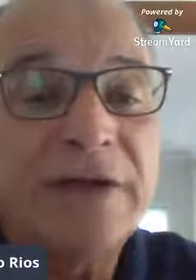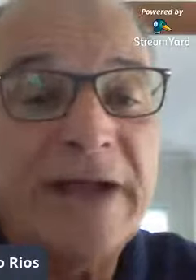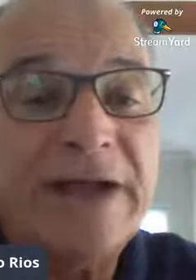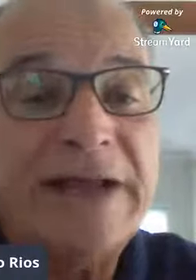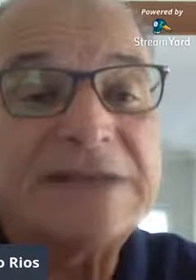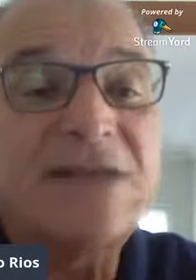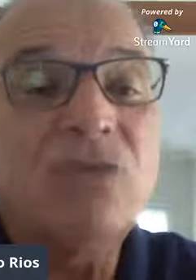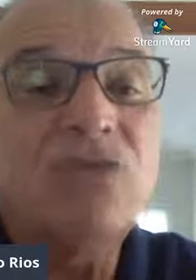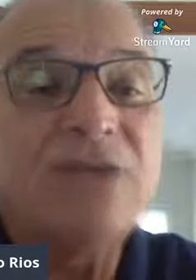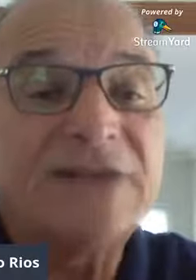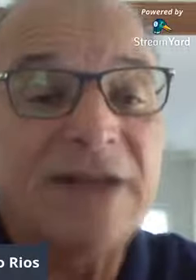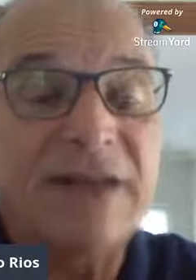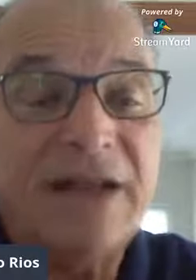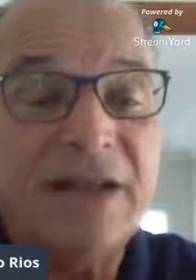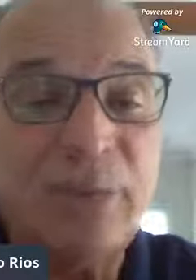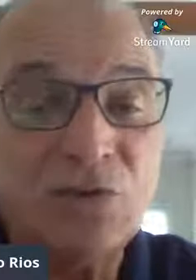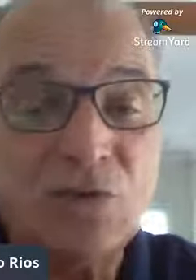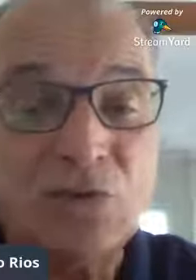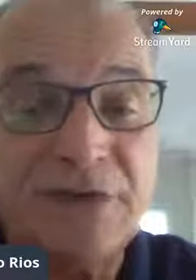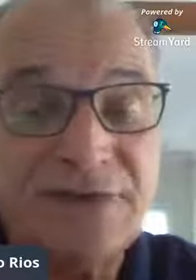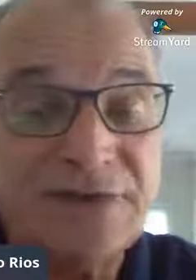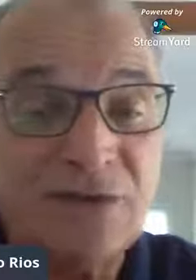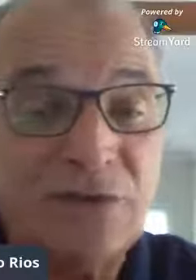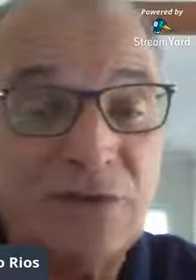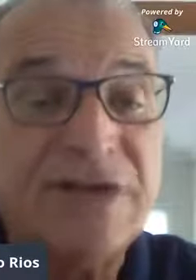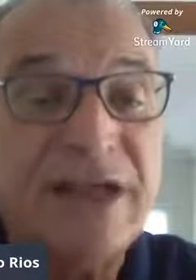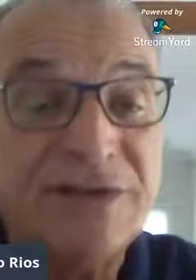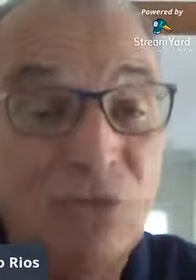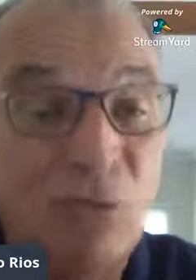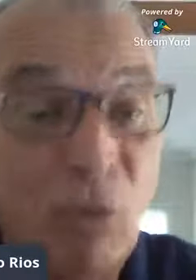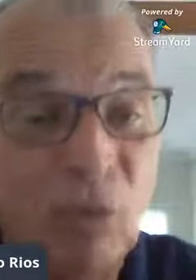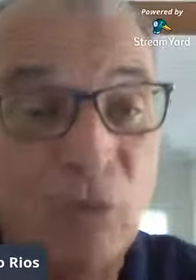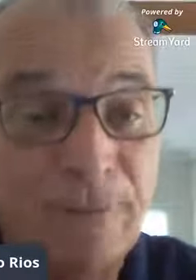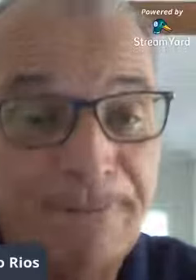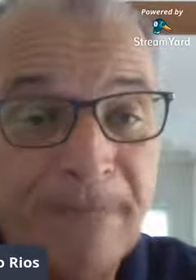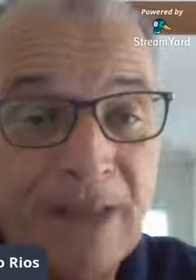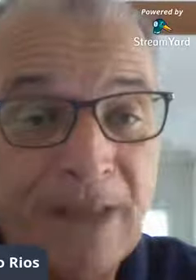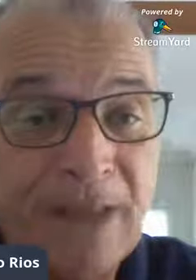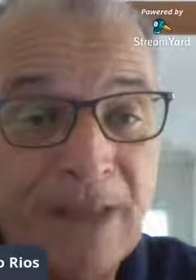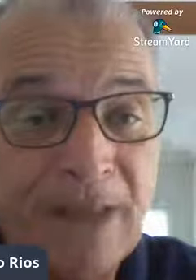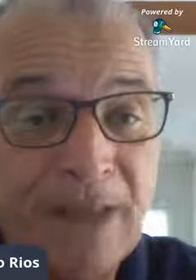jornal, né, a criação de uma secretaria da pessoa com deficiência é coisa inédita no mundo.